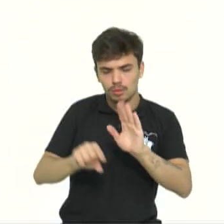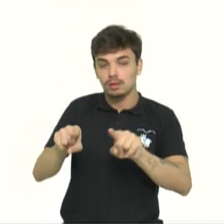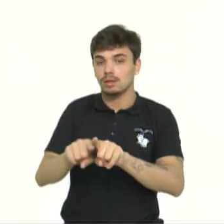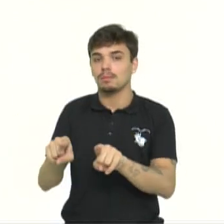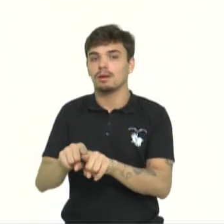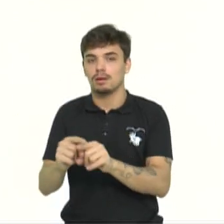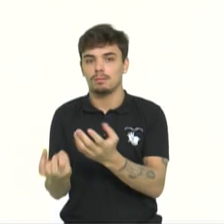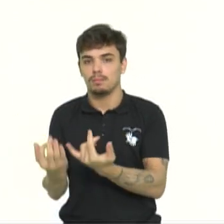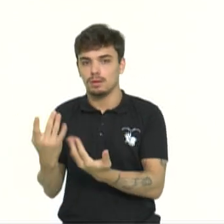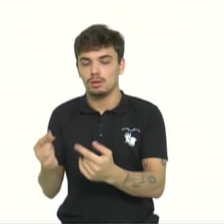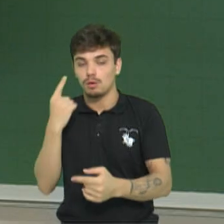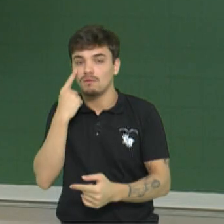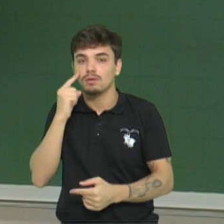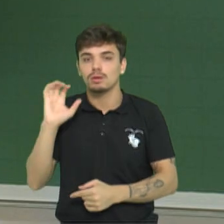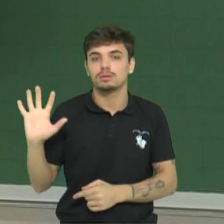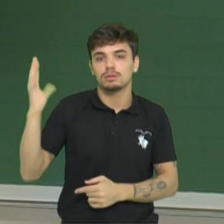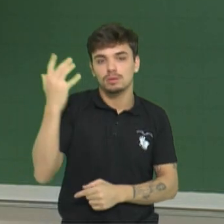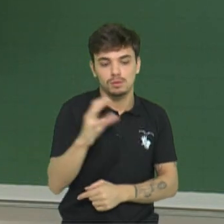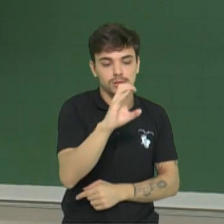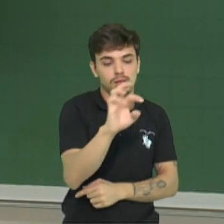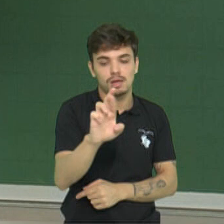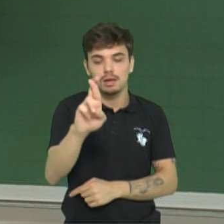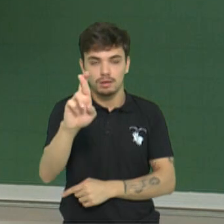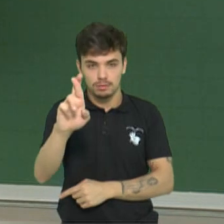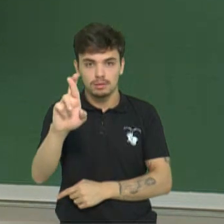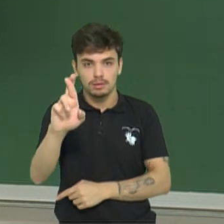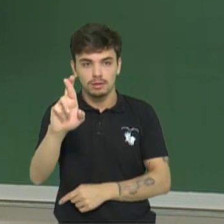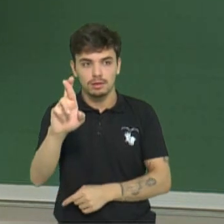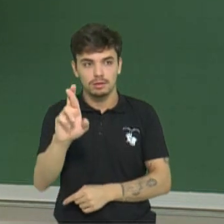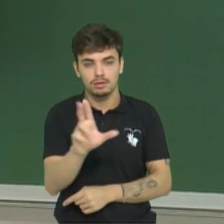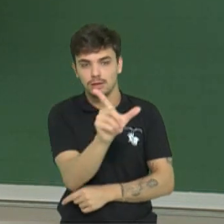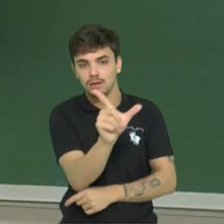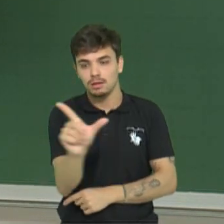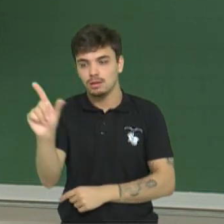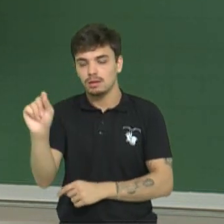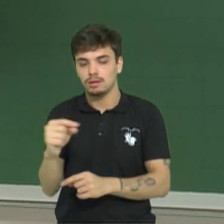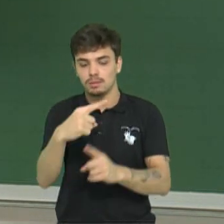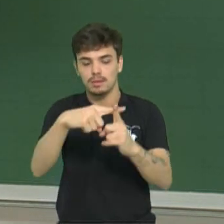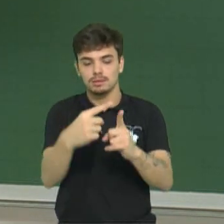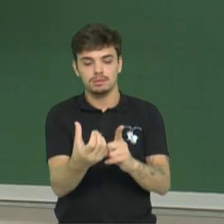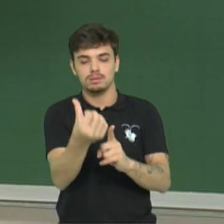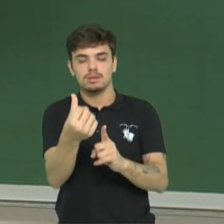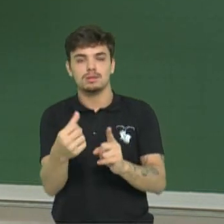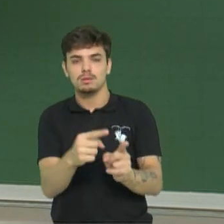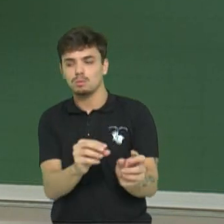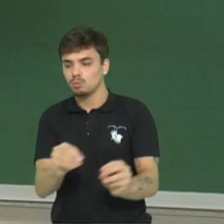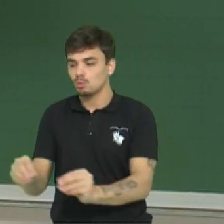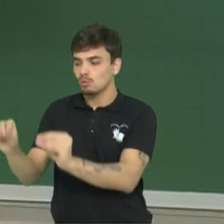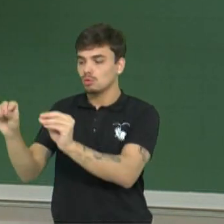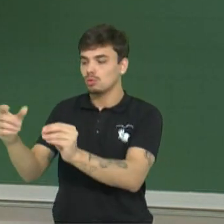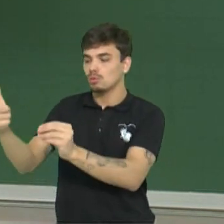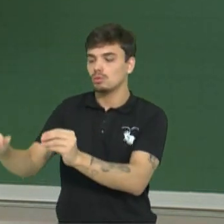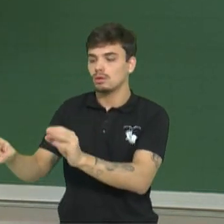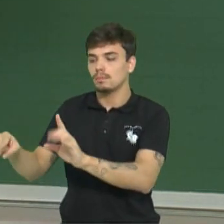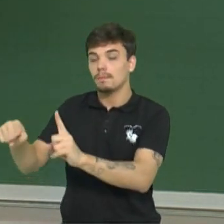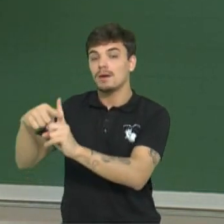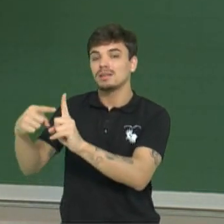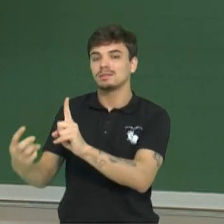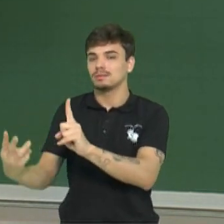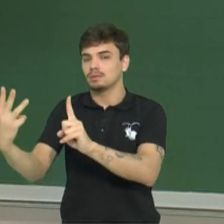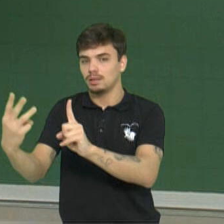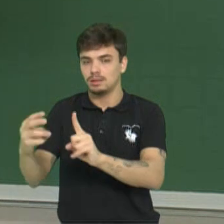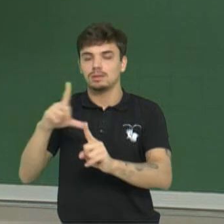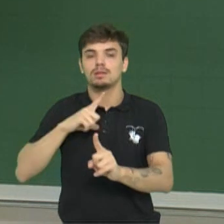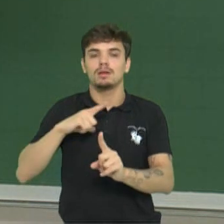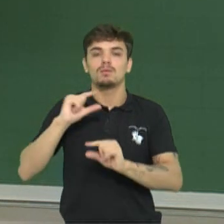que aconteceu aqui, ó. Então, o CR, ok, ele saiu de mais 6 e ele foi lá para o outro lado, mais 3. Então,